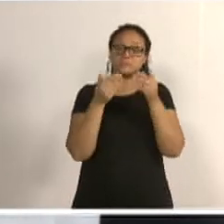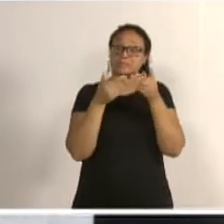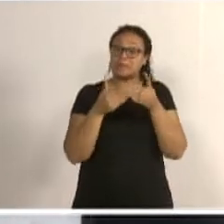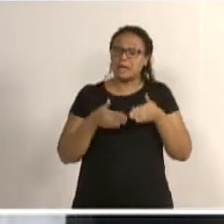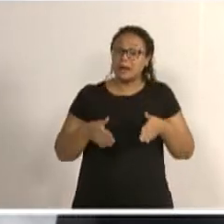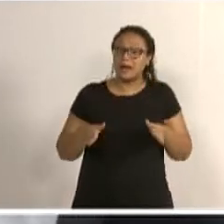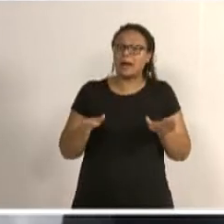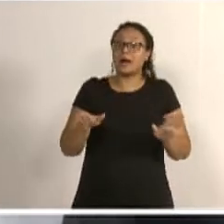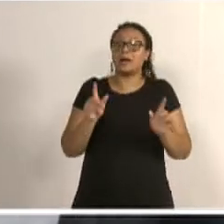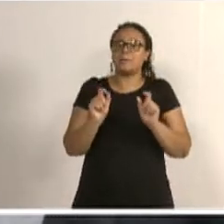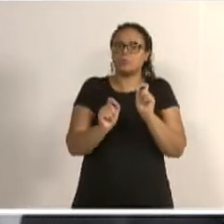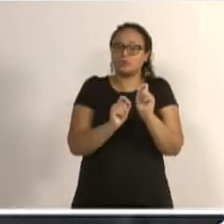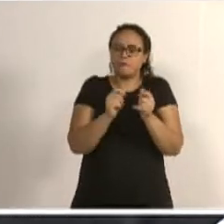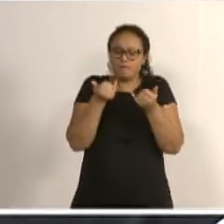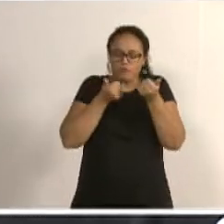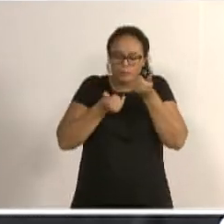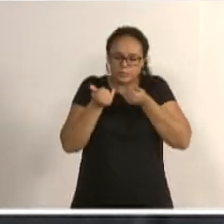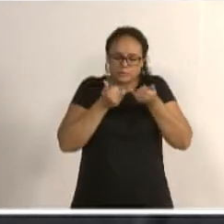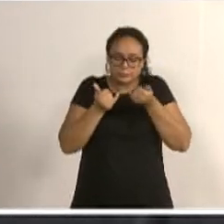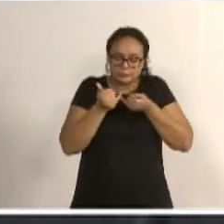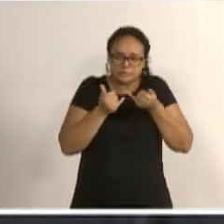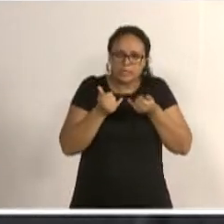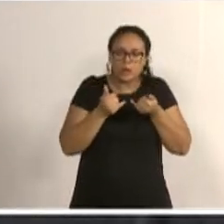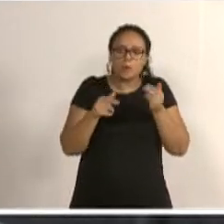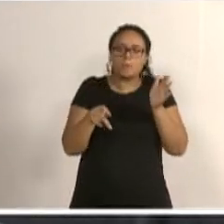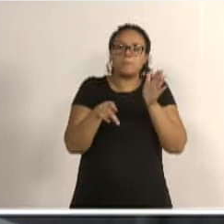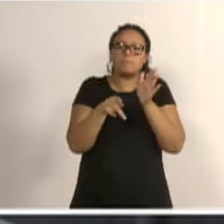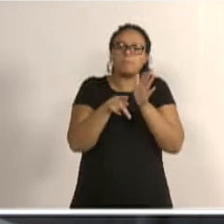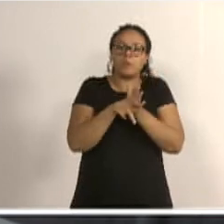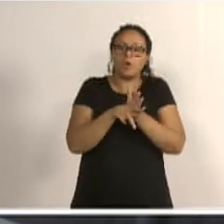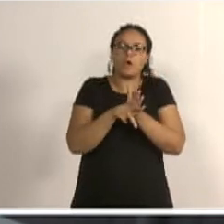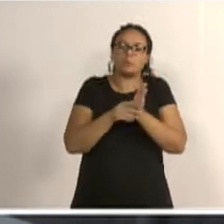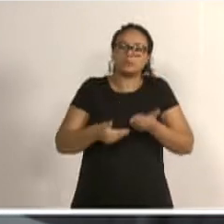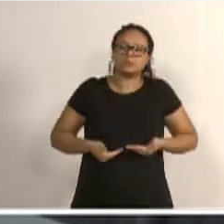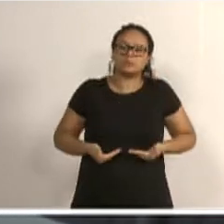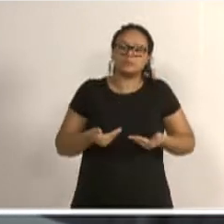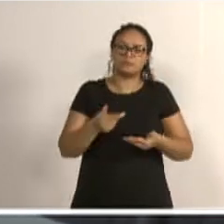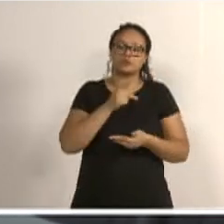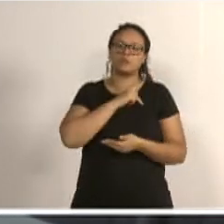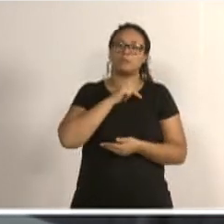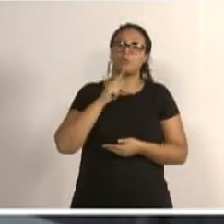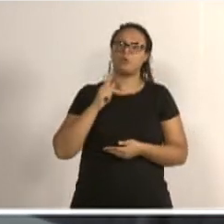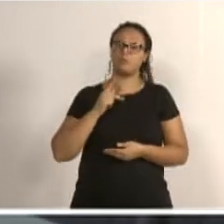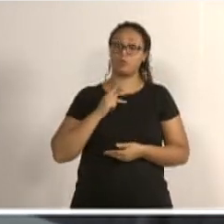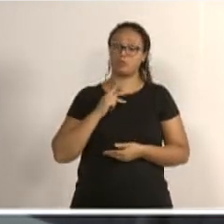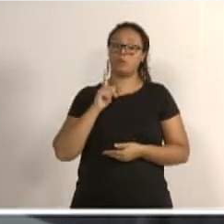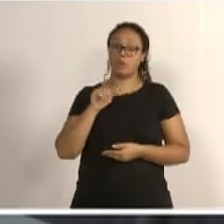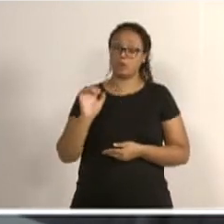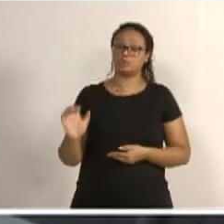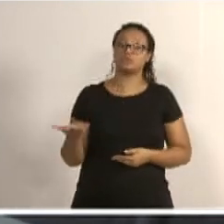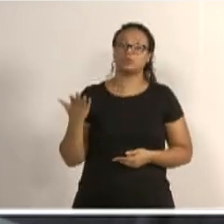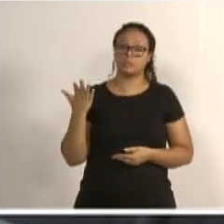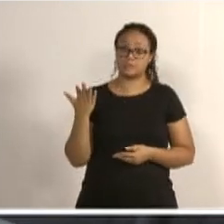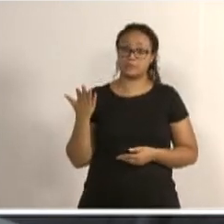do Serviço Público de Transporte Coletivo. Essa é a situação.